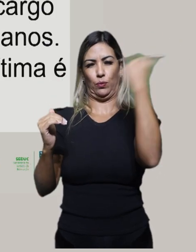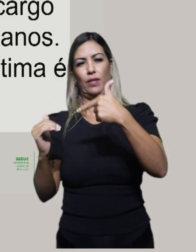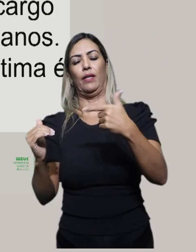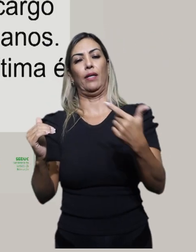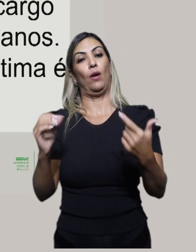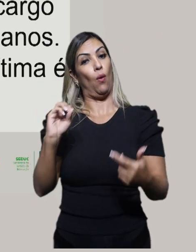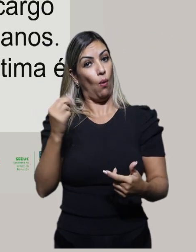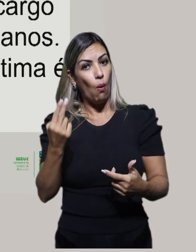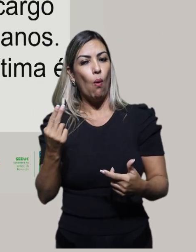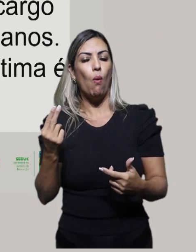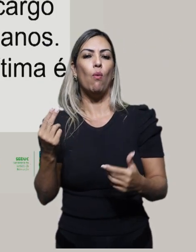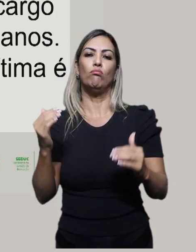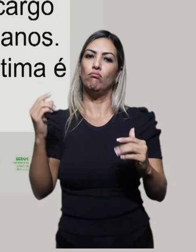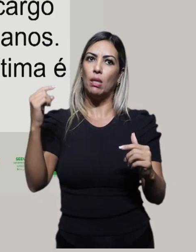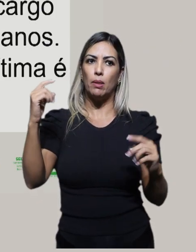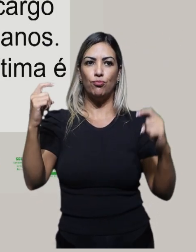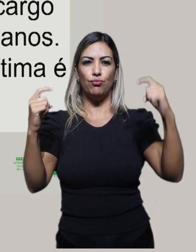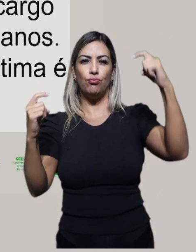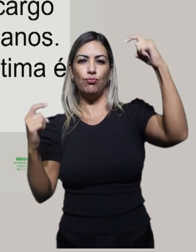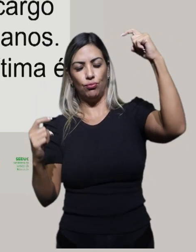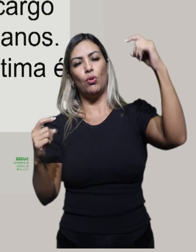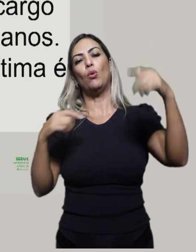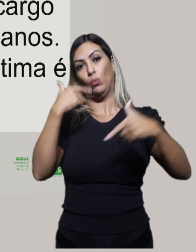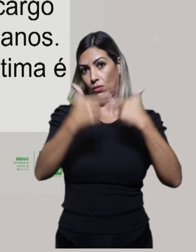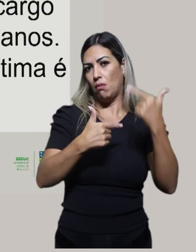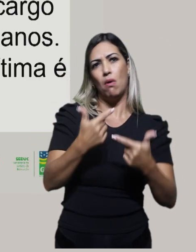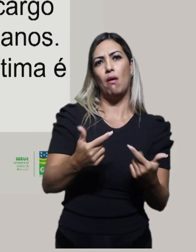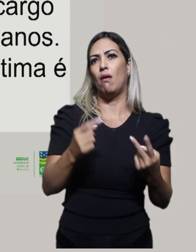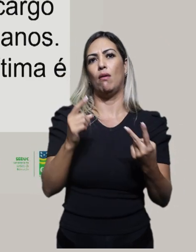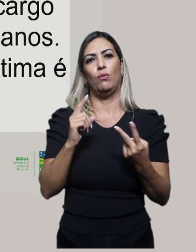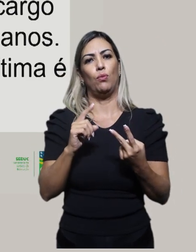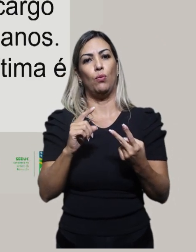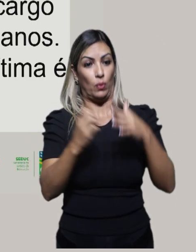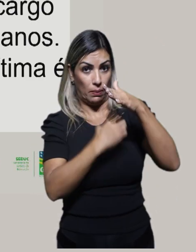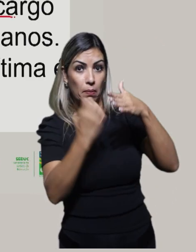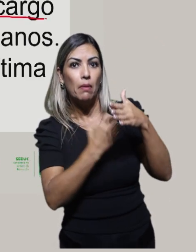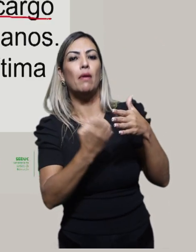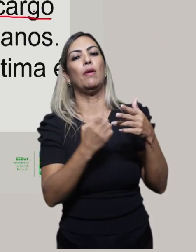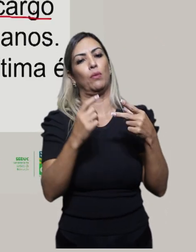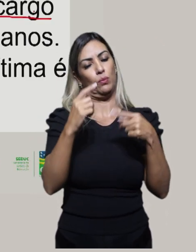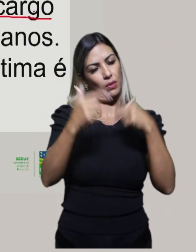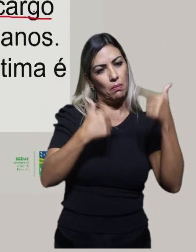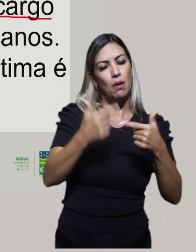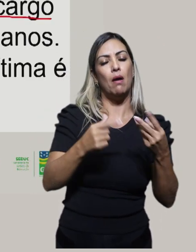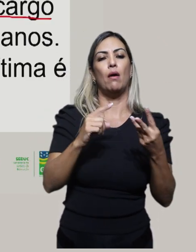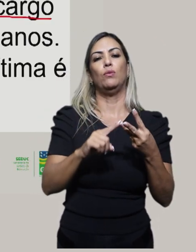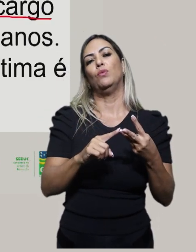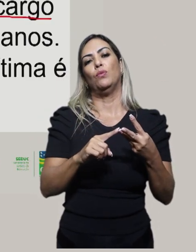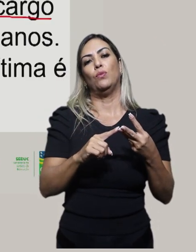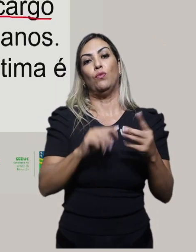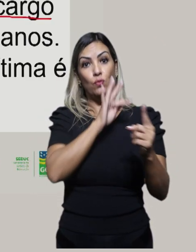ou ascendência inerentes ao exercício de emprego, cargo